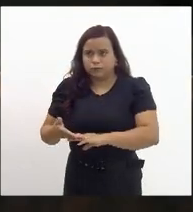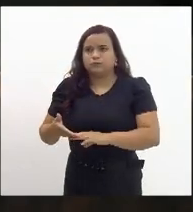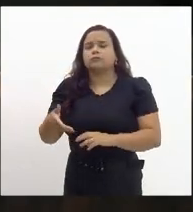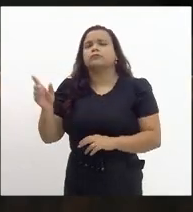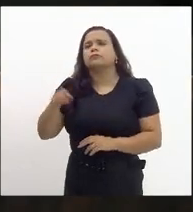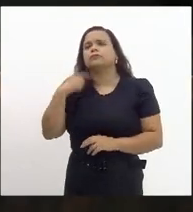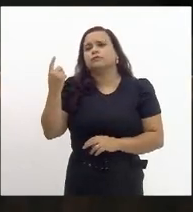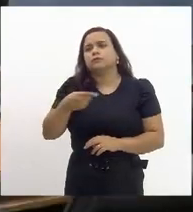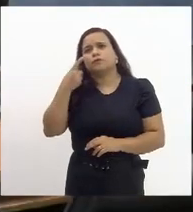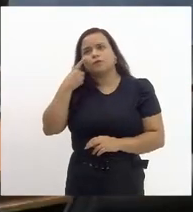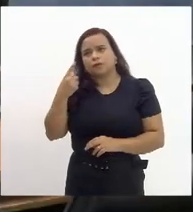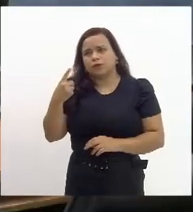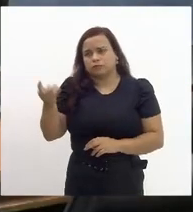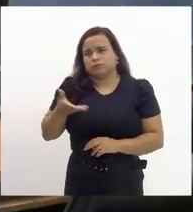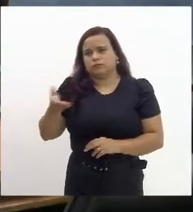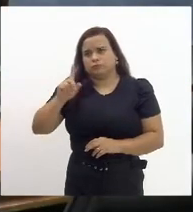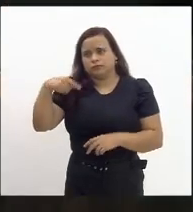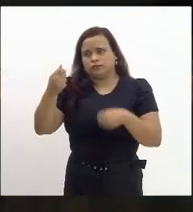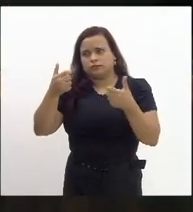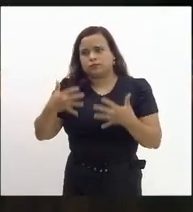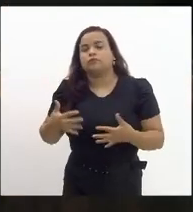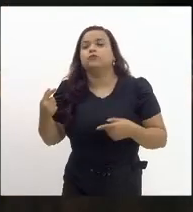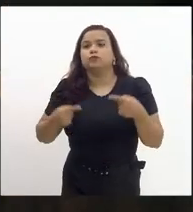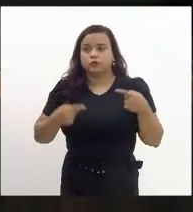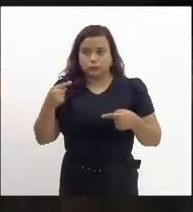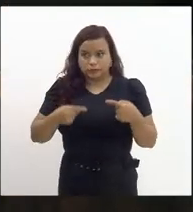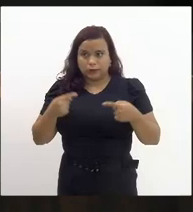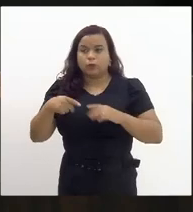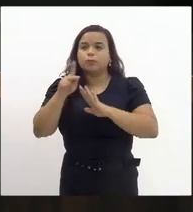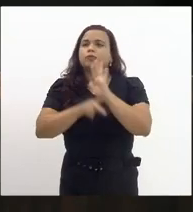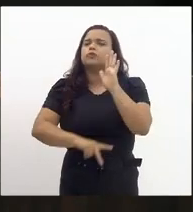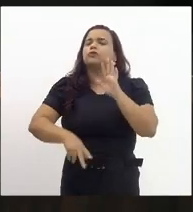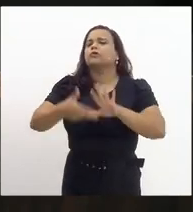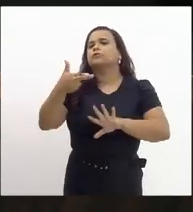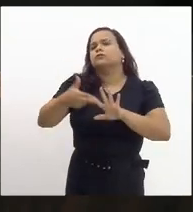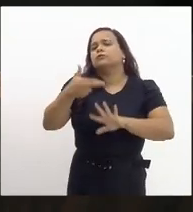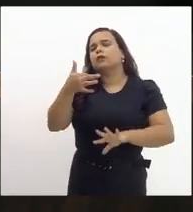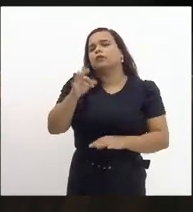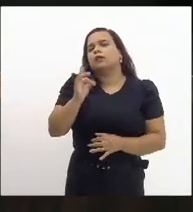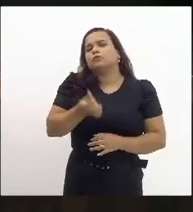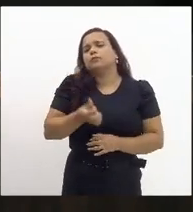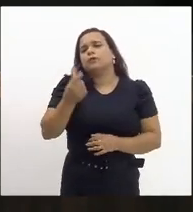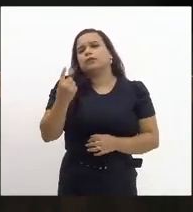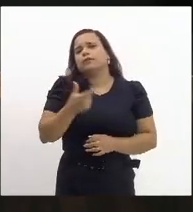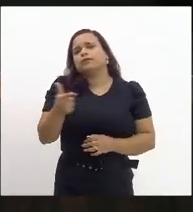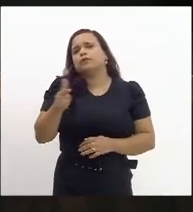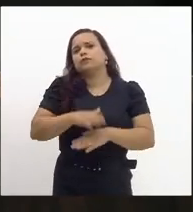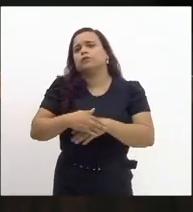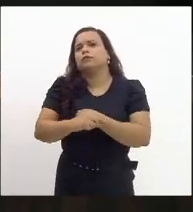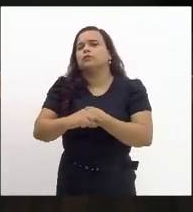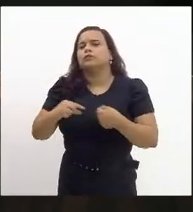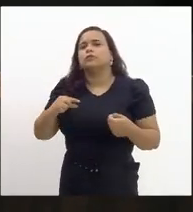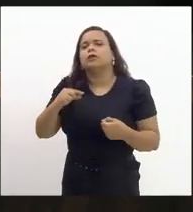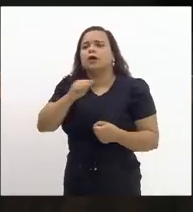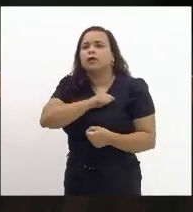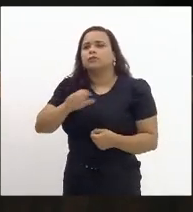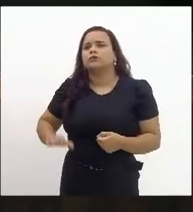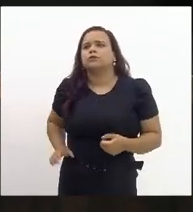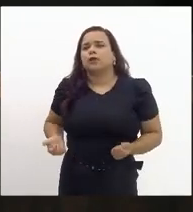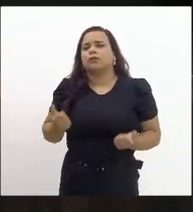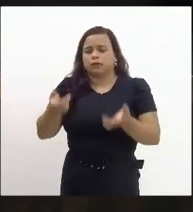tá bom? Em discussão única, projeto de resolução 1061-22, de autoria do deputado André Siciliano, concede medalha